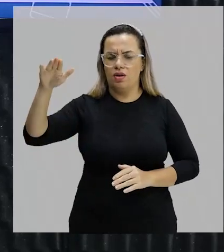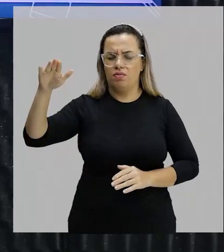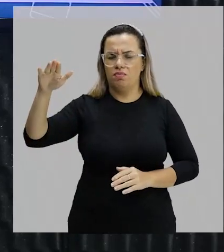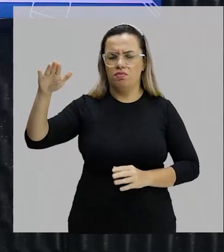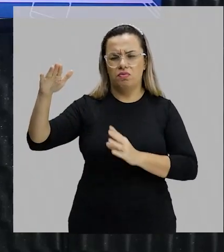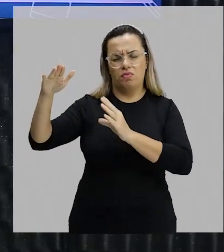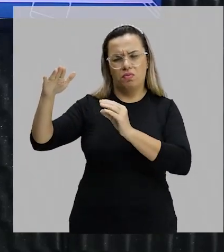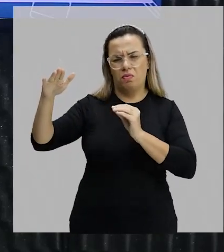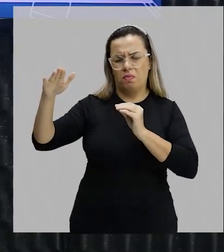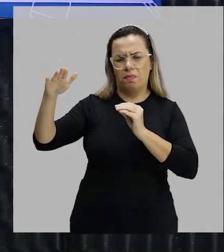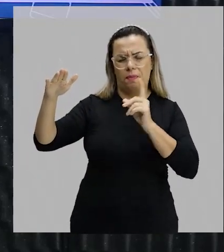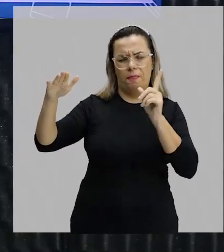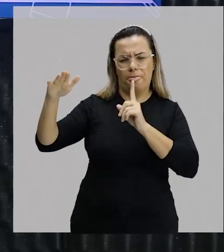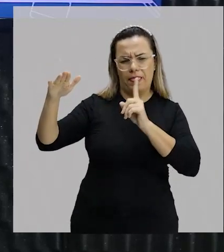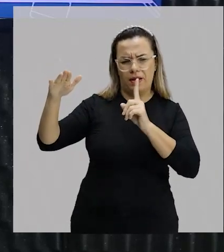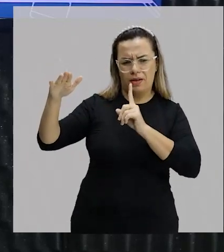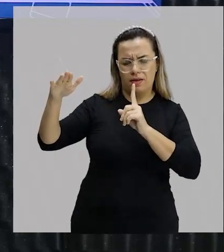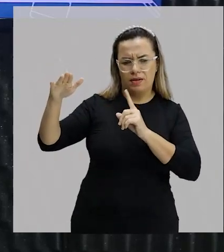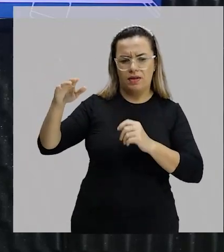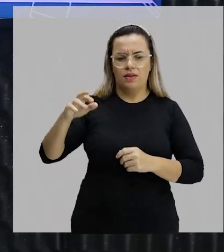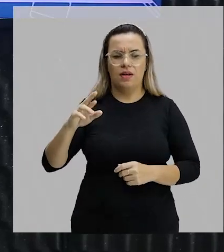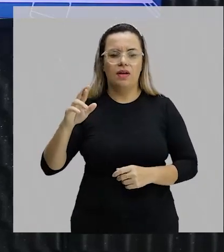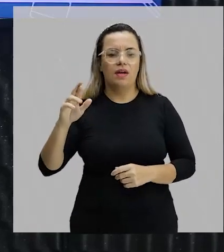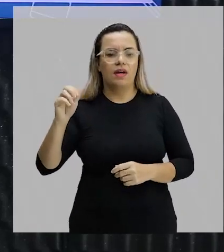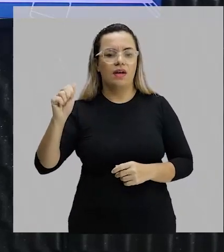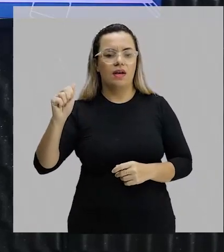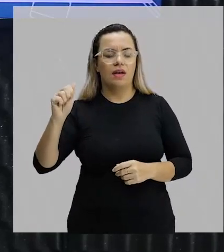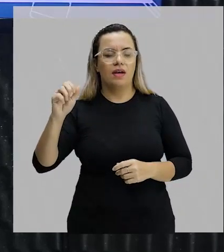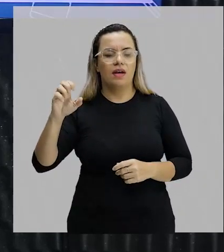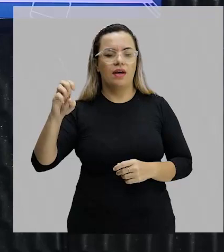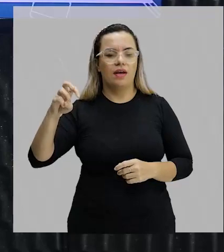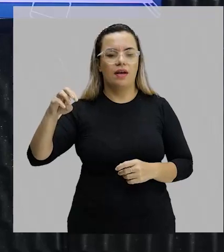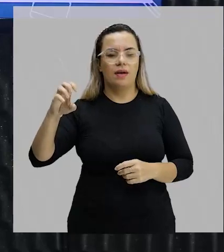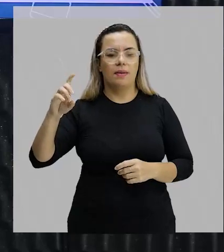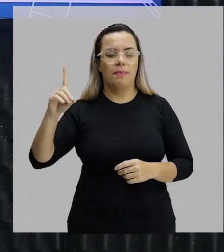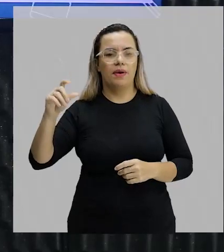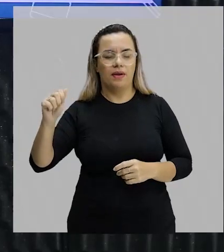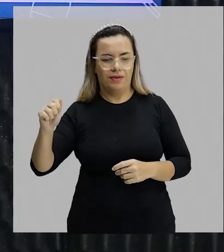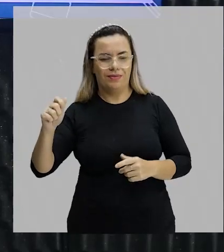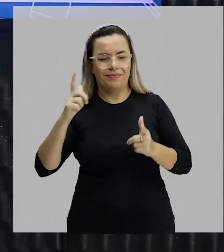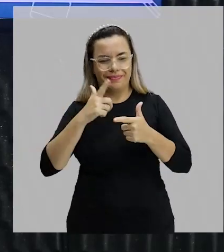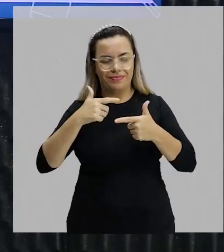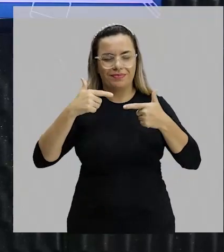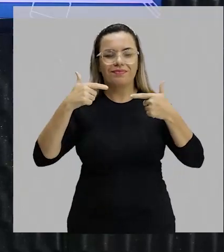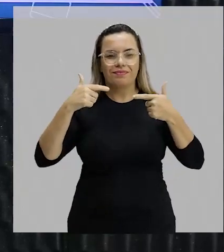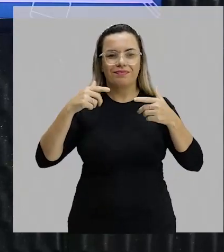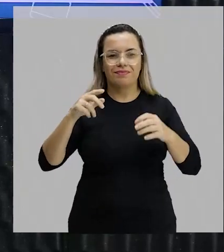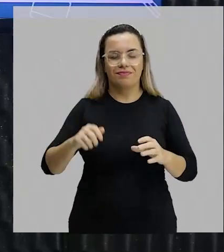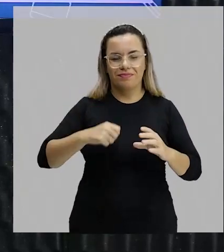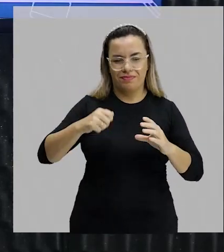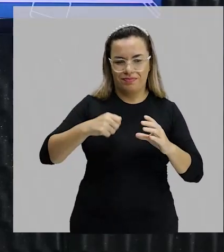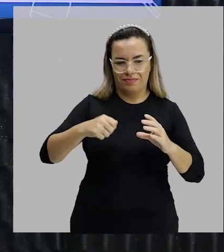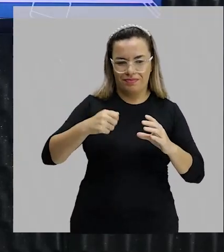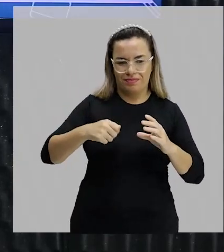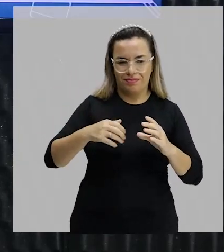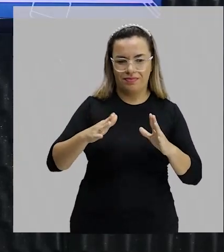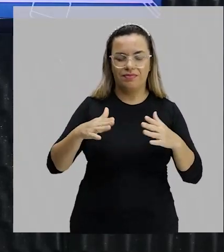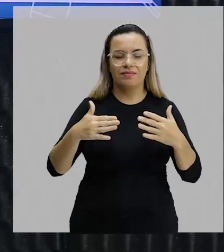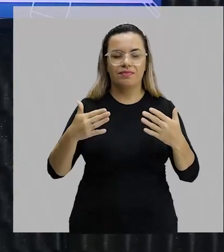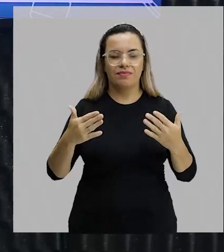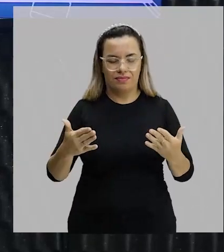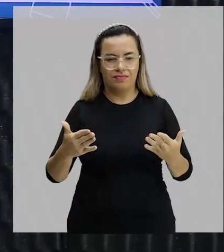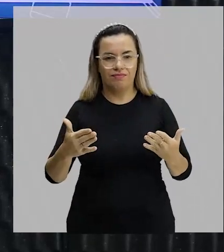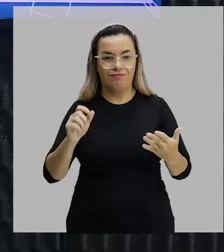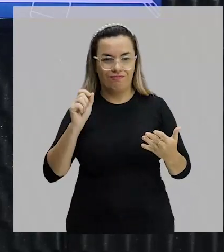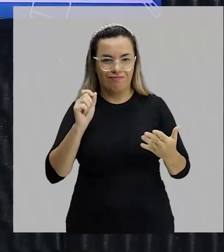não me remeda. Ainda coloca um N junto. Quem está rindo agora, se identificando com a situação, sabe o que eu estou falando. Menino, não me remenda. Da vai gente